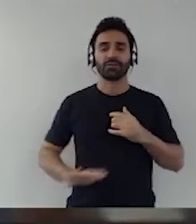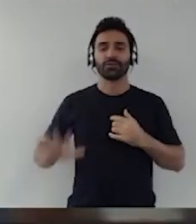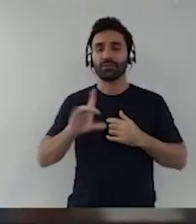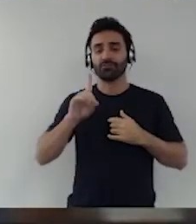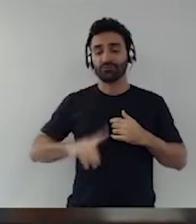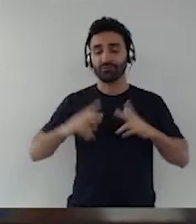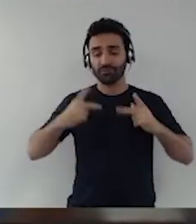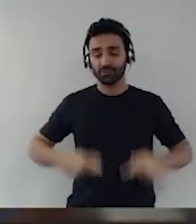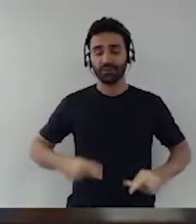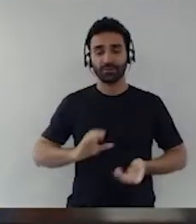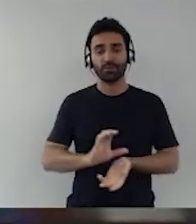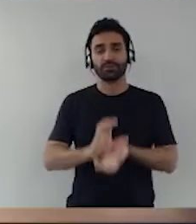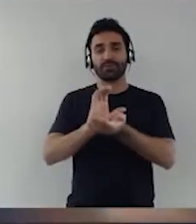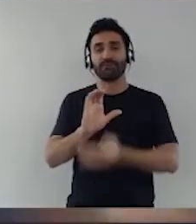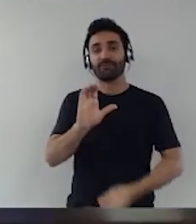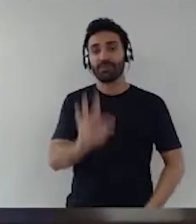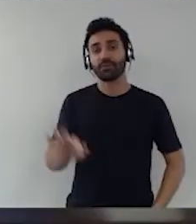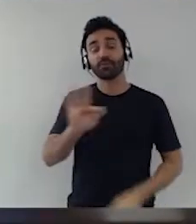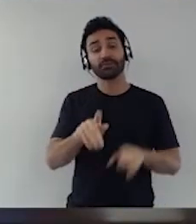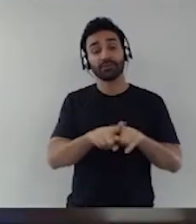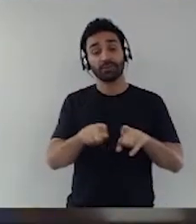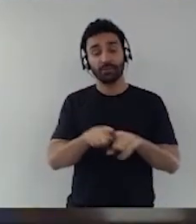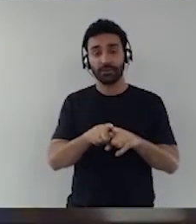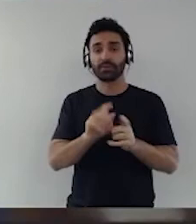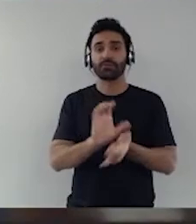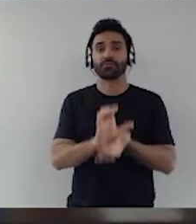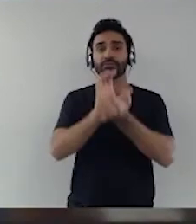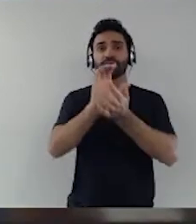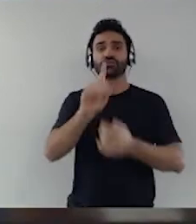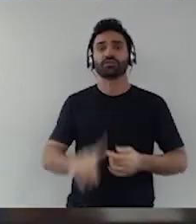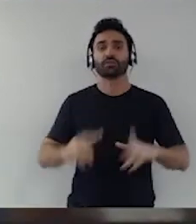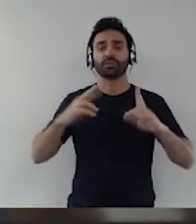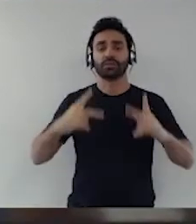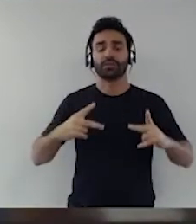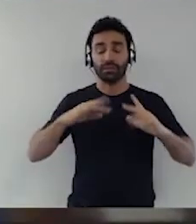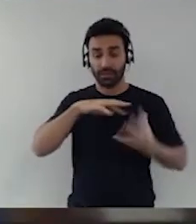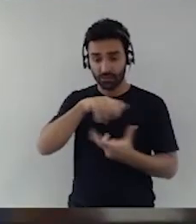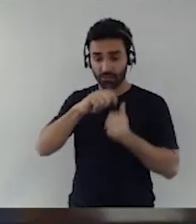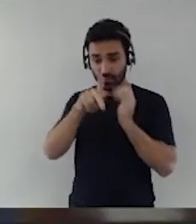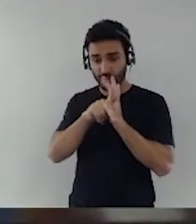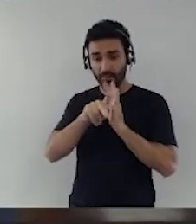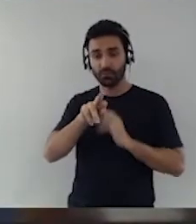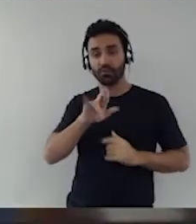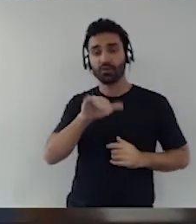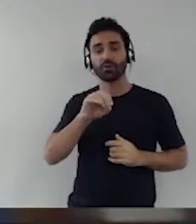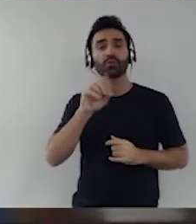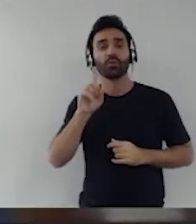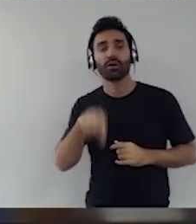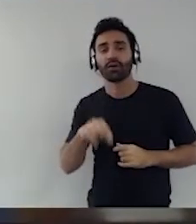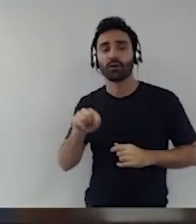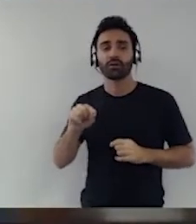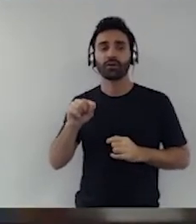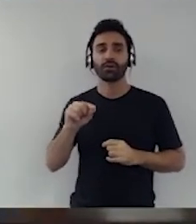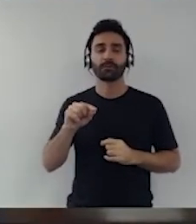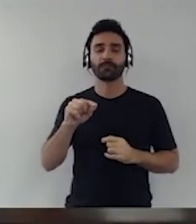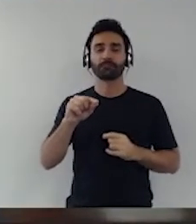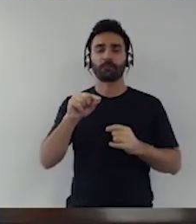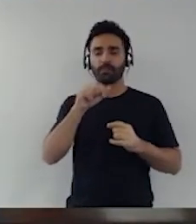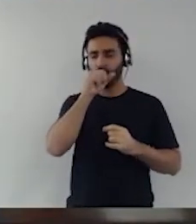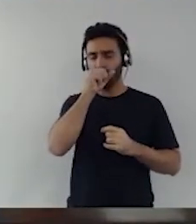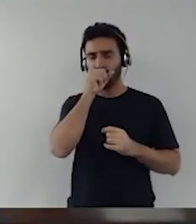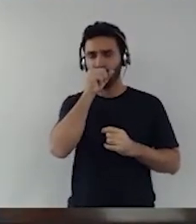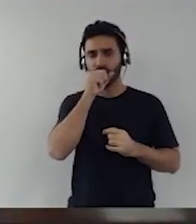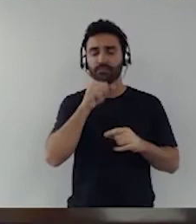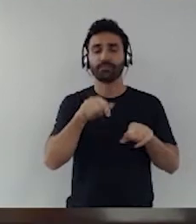Humanos do Conselho Federal e também lá na Comissão de Direito Internacional no Rio de Janeiro, que é a ideia da internacionalização das